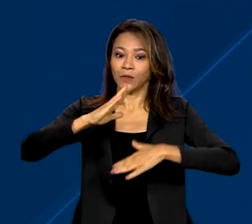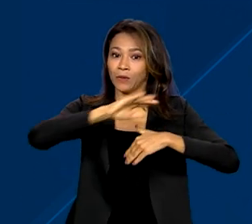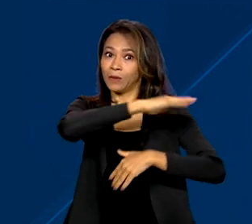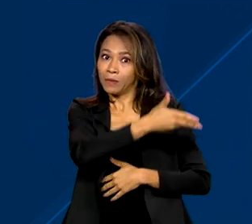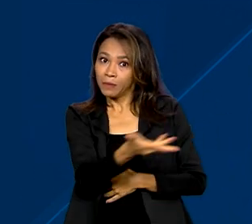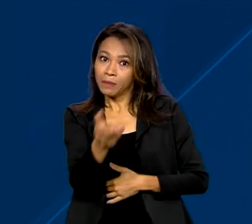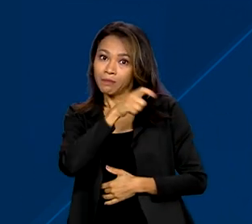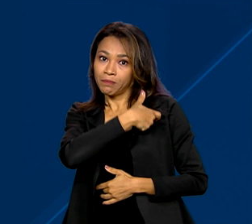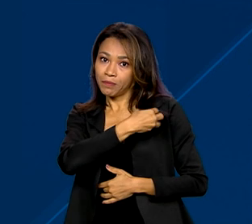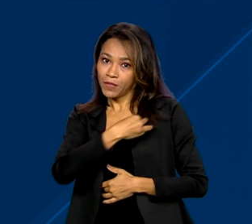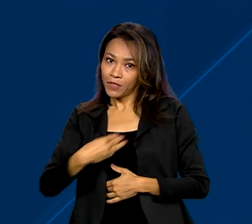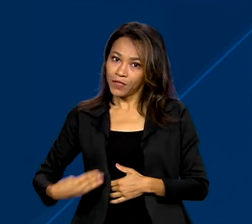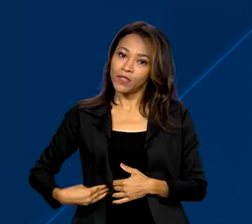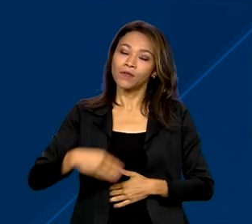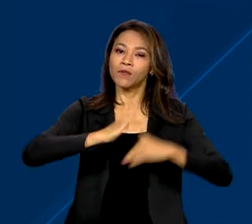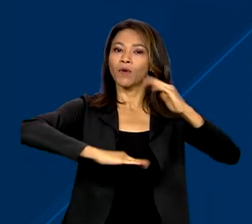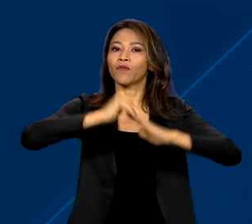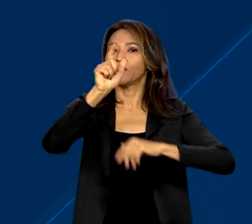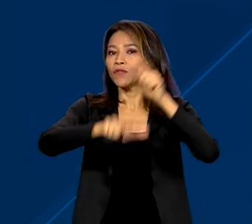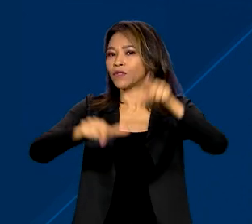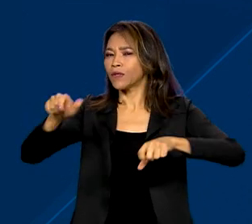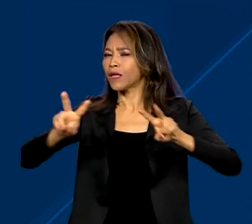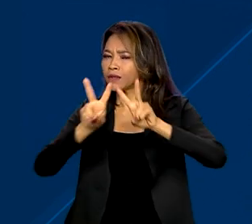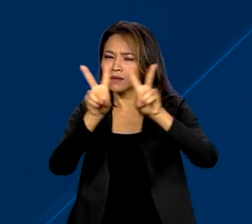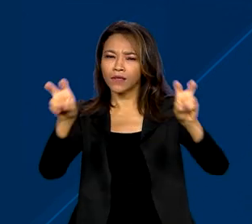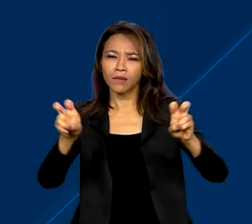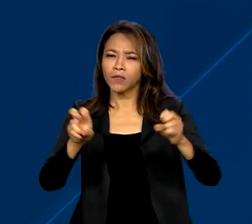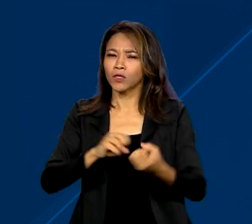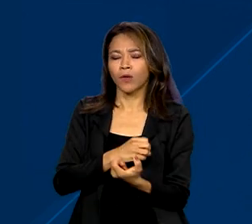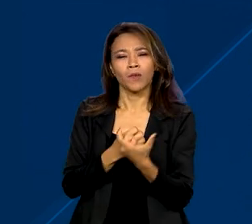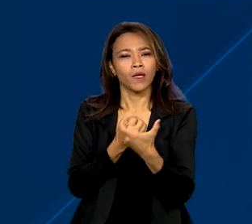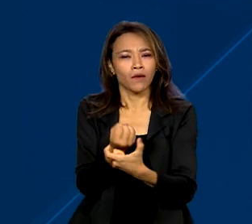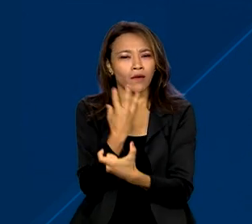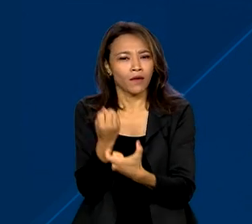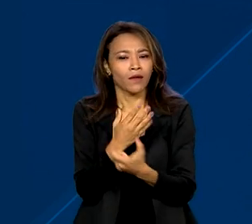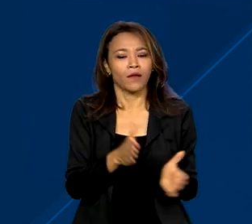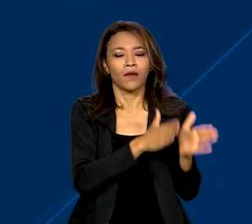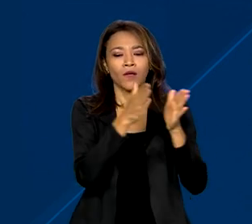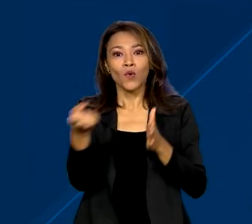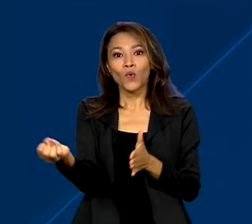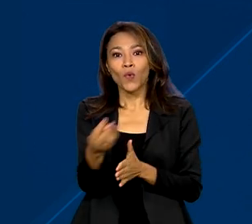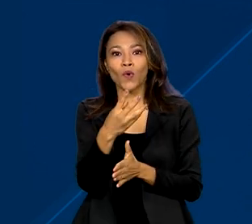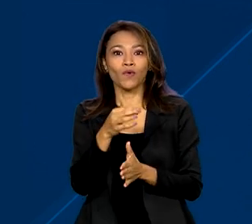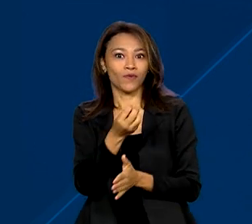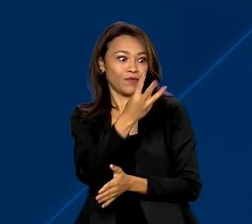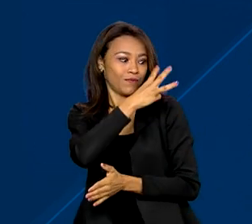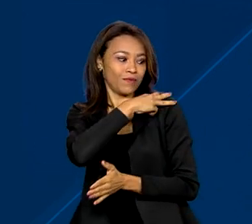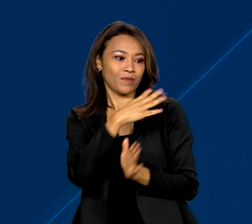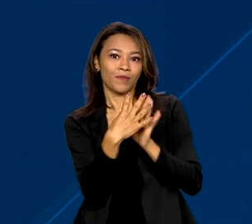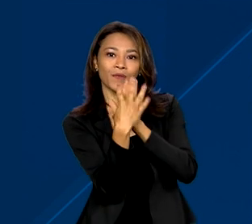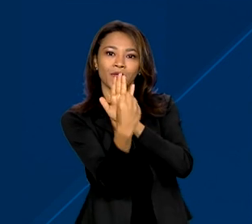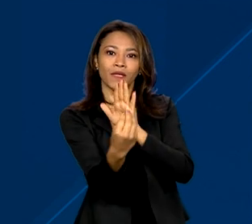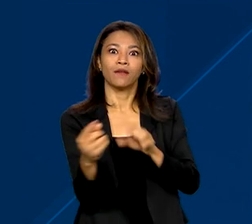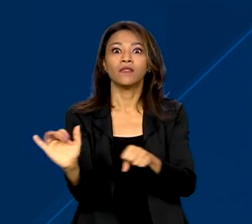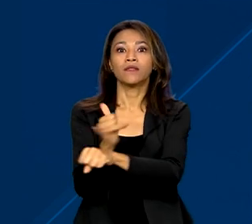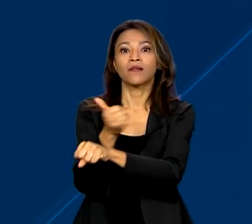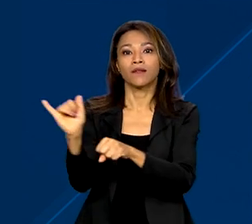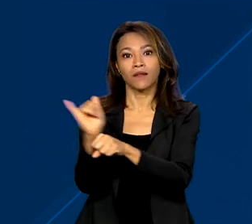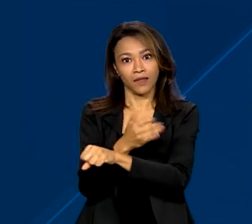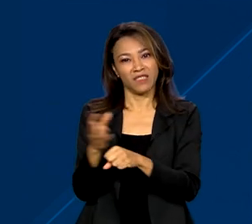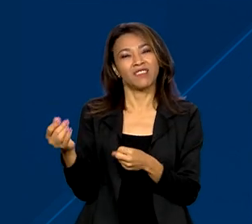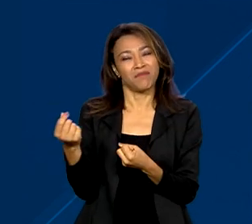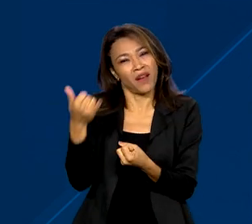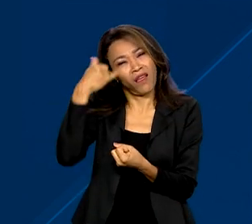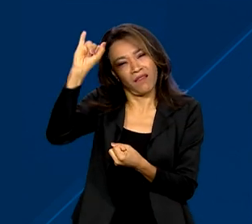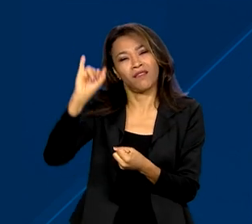debatem temas estruturais como alfabetização novo ensino médio estratégias para combater a violência nas